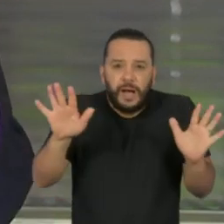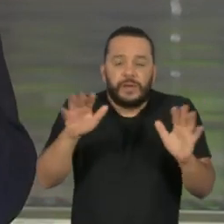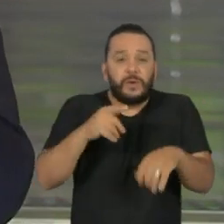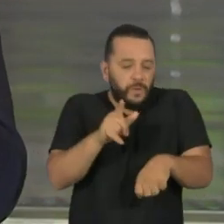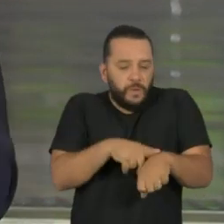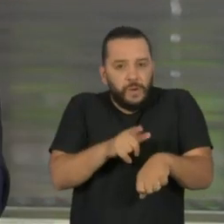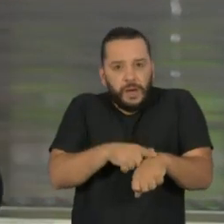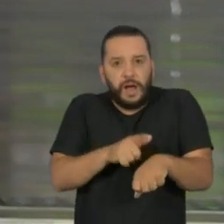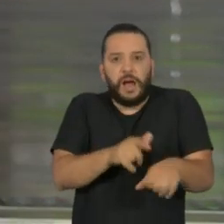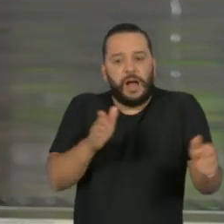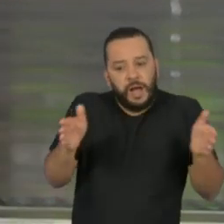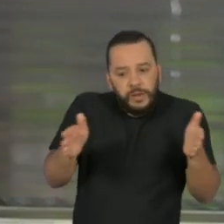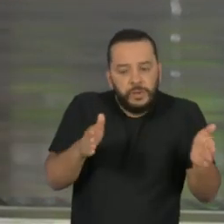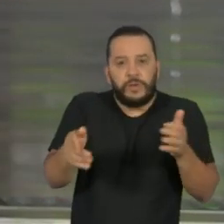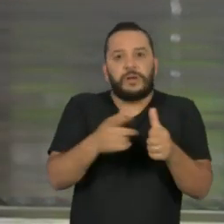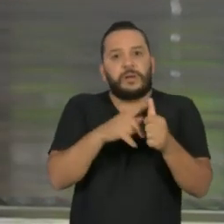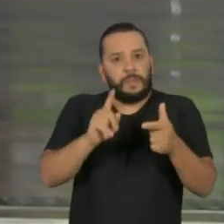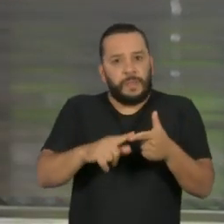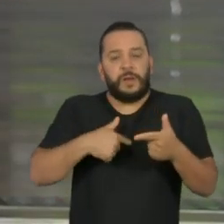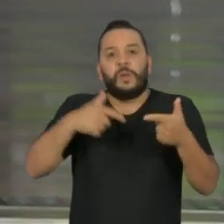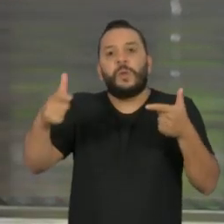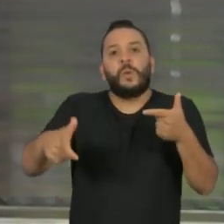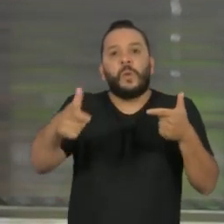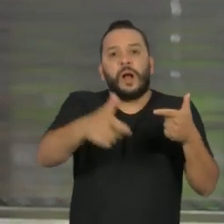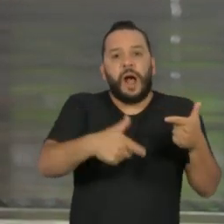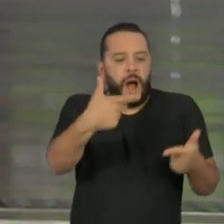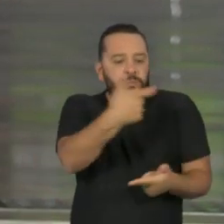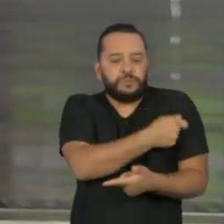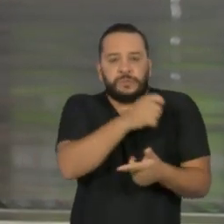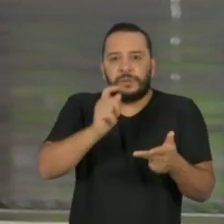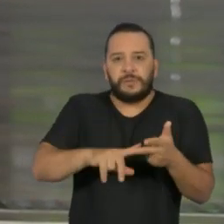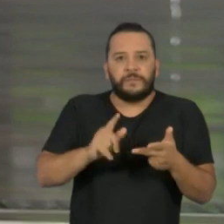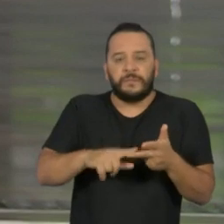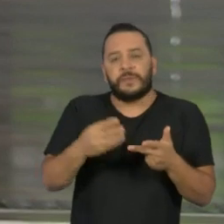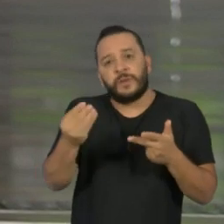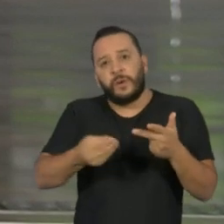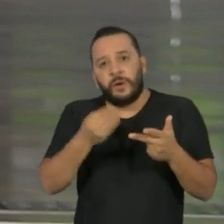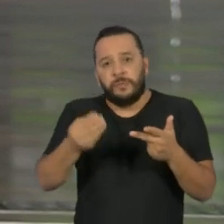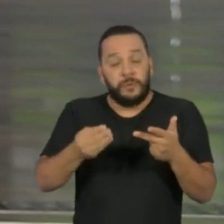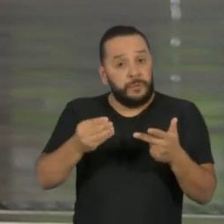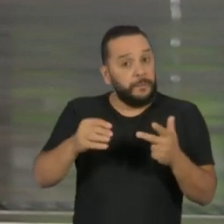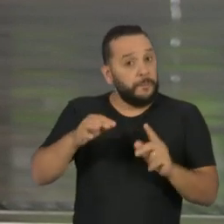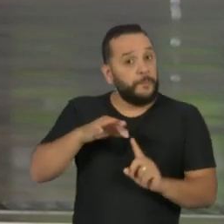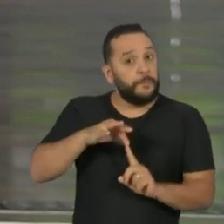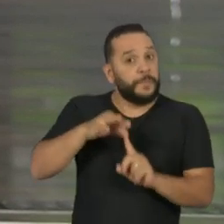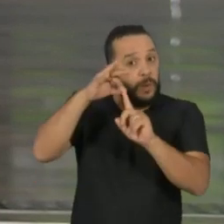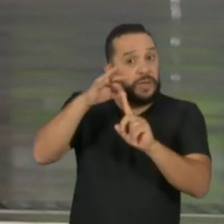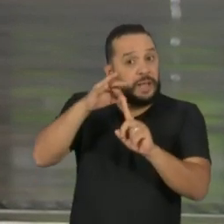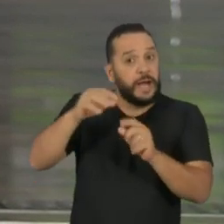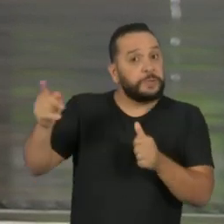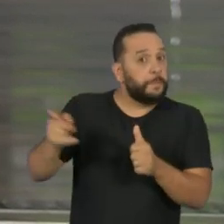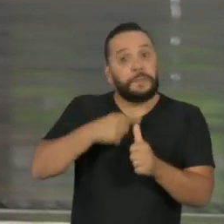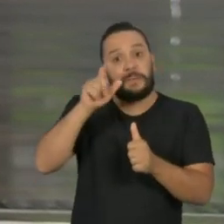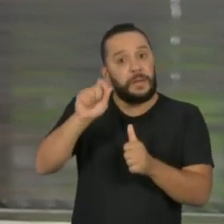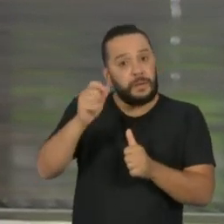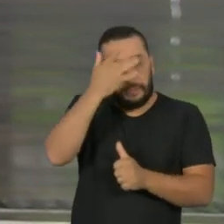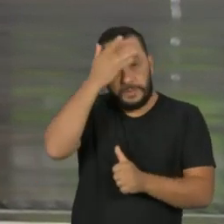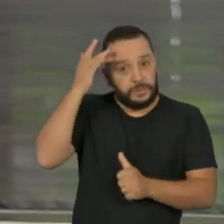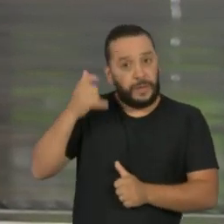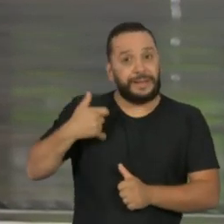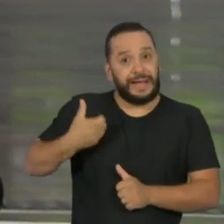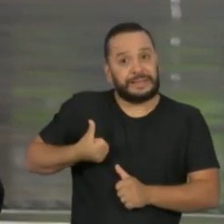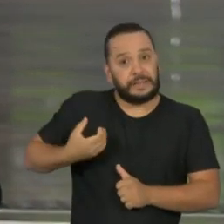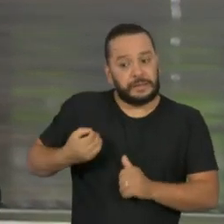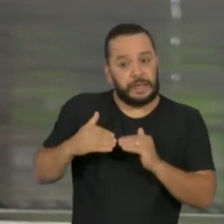de funcionamento, locais de vacinação, condições e a prioridade para as pessoas com mais de 60 anos.